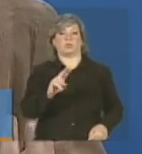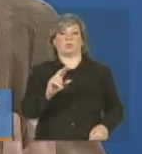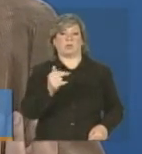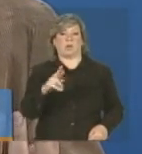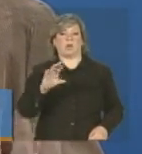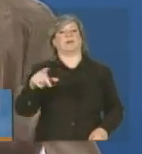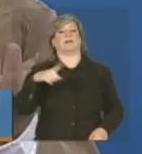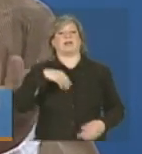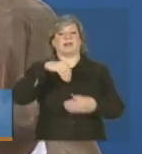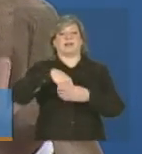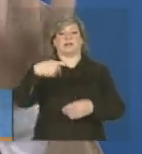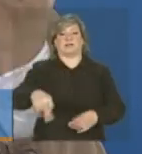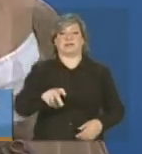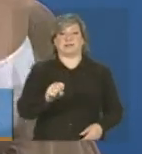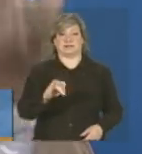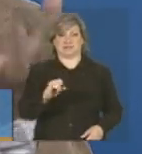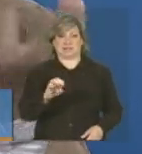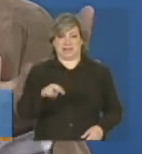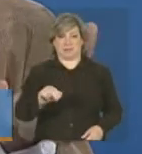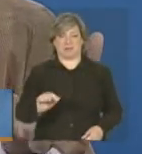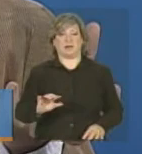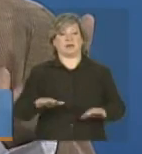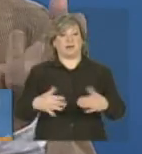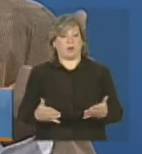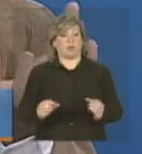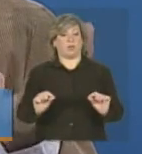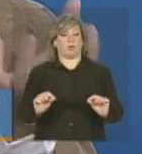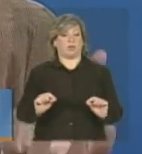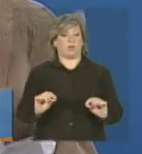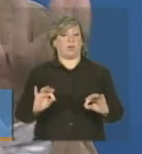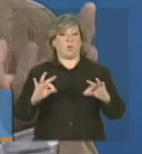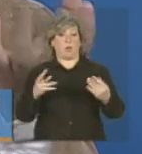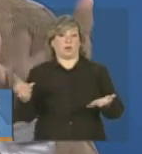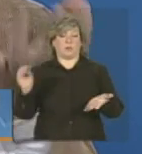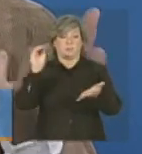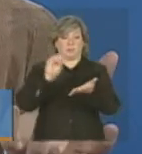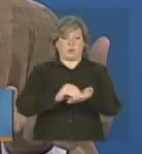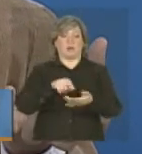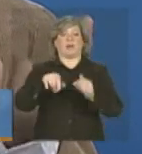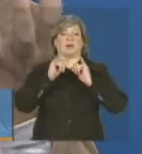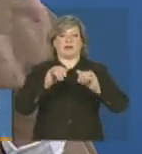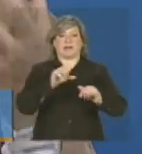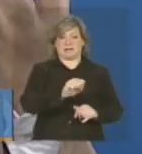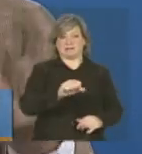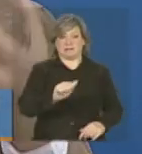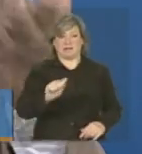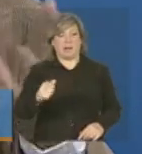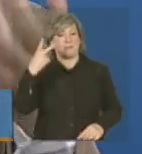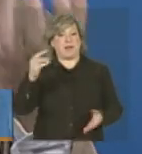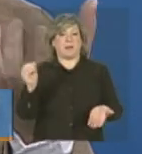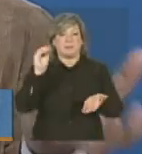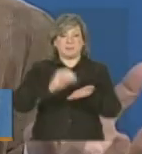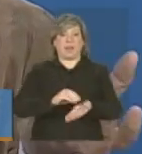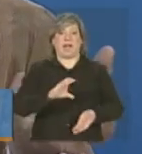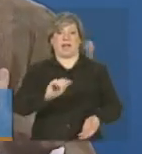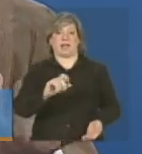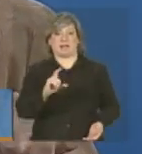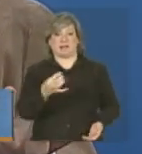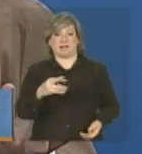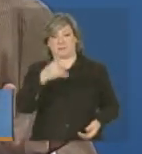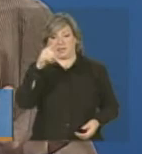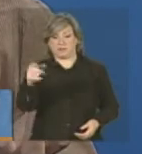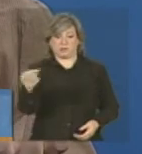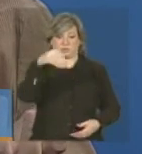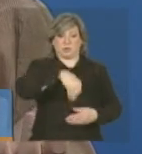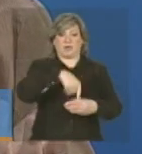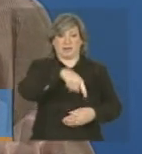sistema. Então, se quando ele insere um dado no SAA, para cadastrar a pessoa no SAA, esse dado